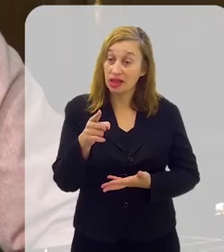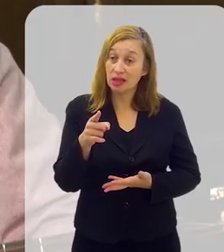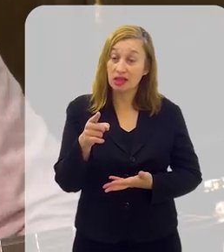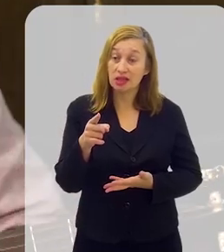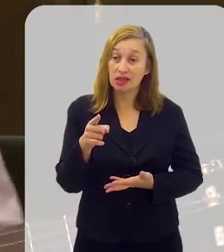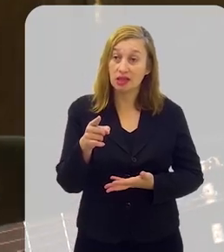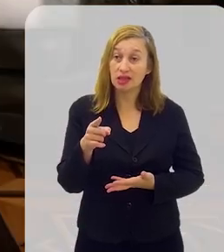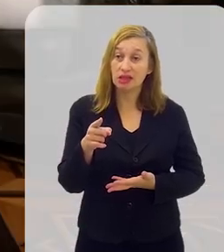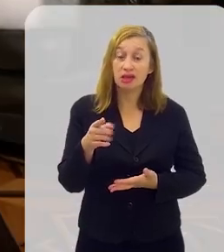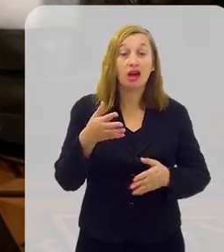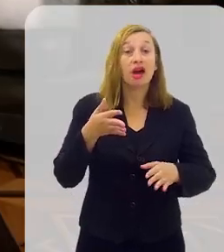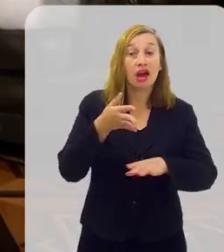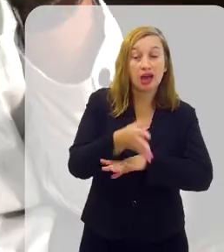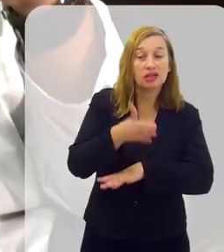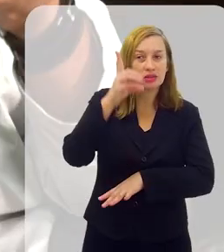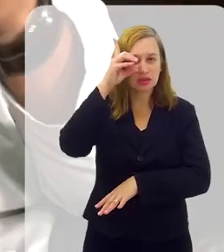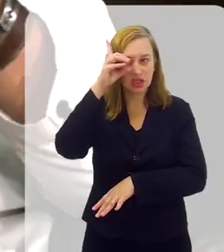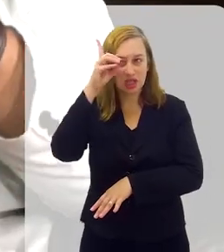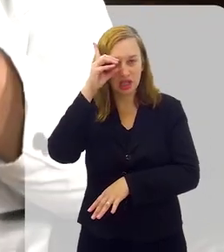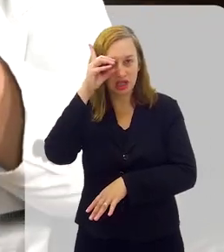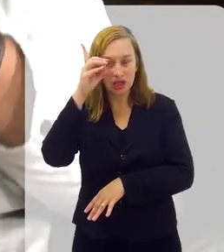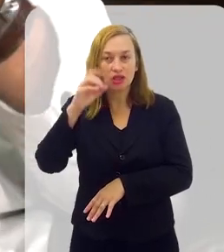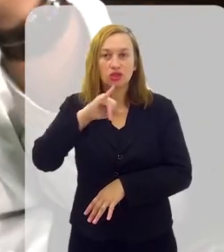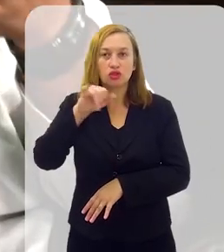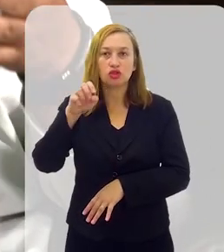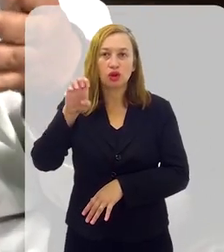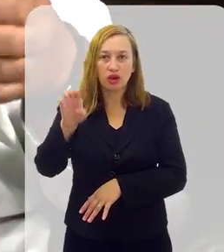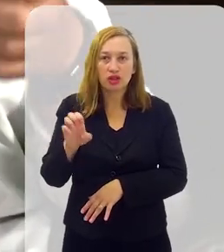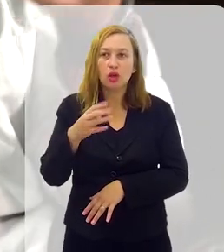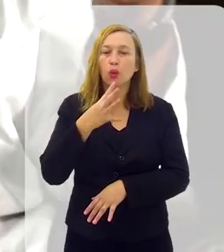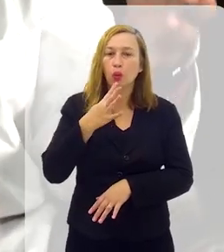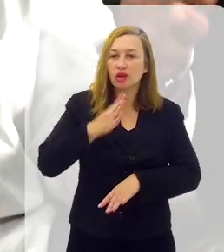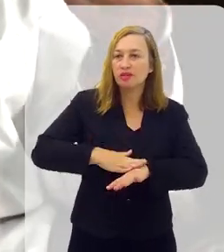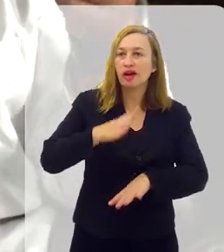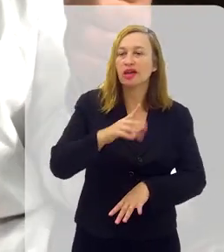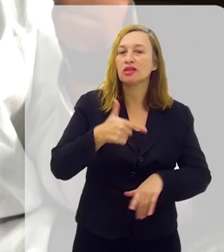@jorginhodomoficial. Eu quero que você então vá lá, confira, entre no